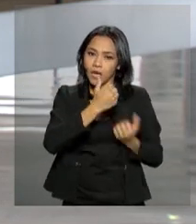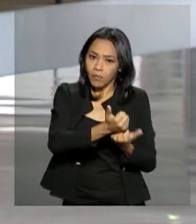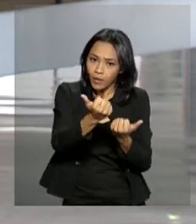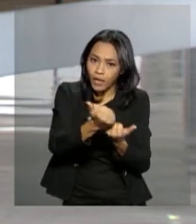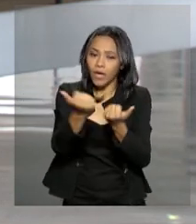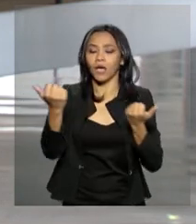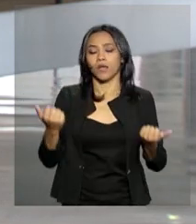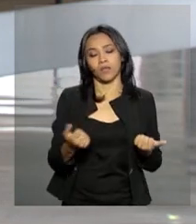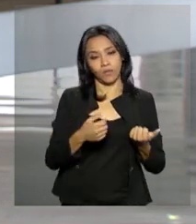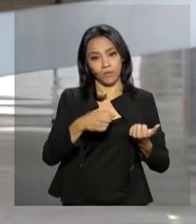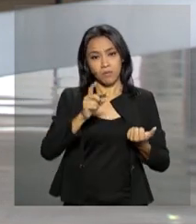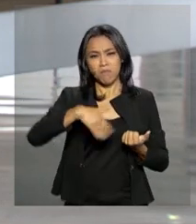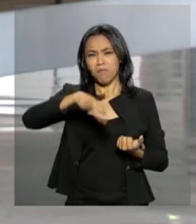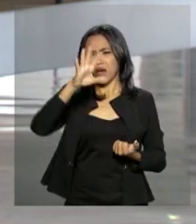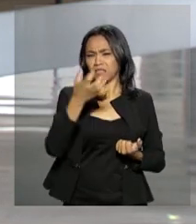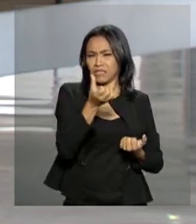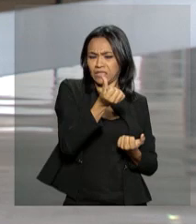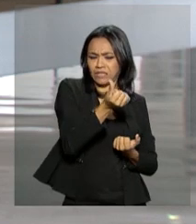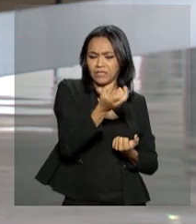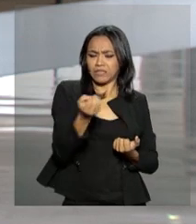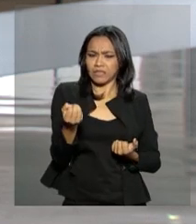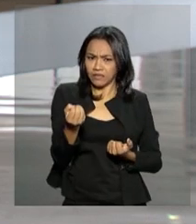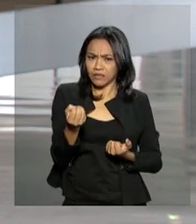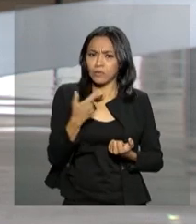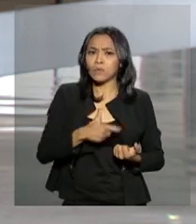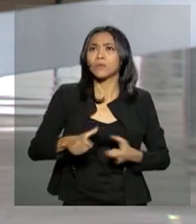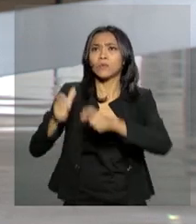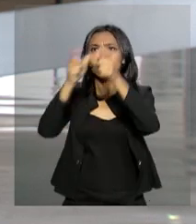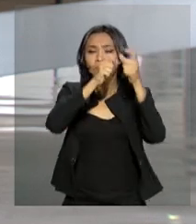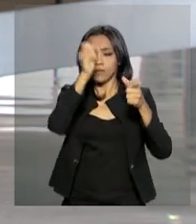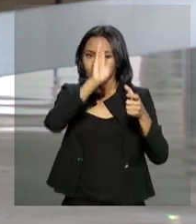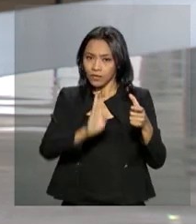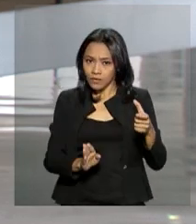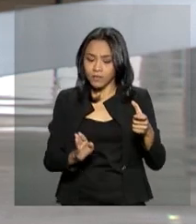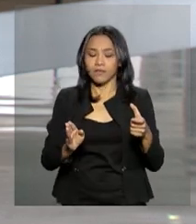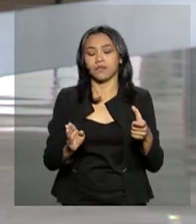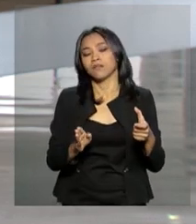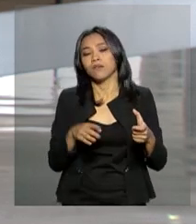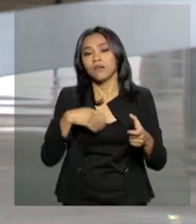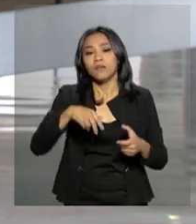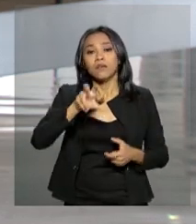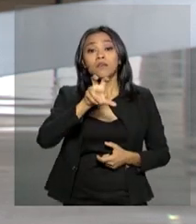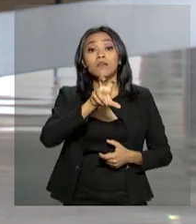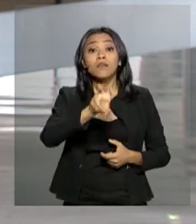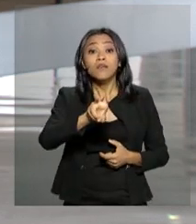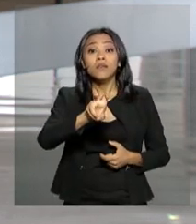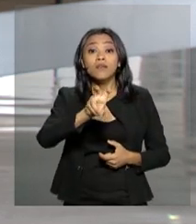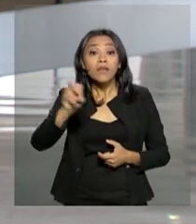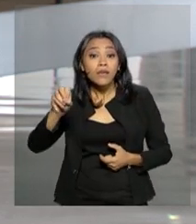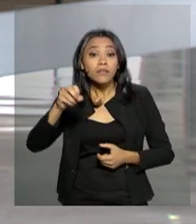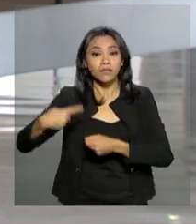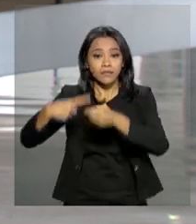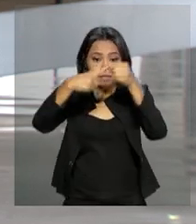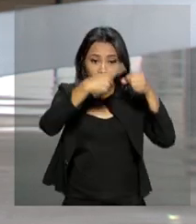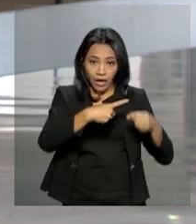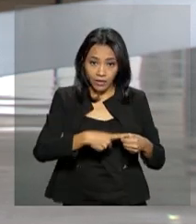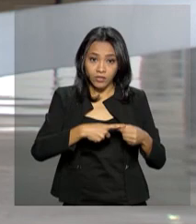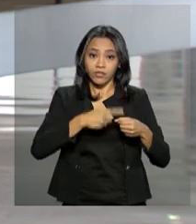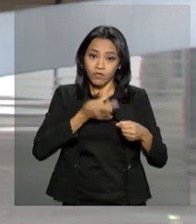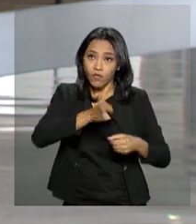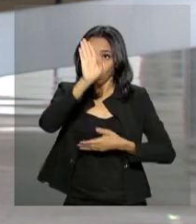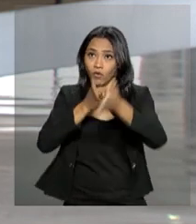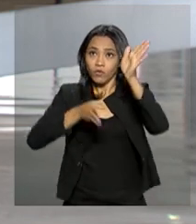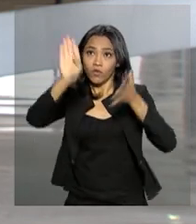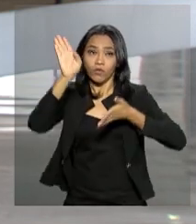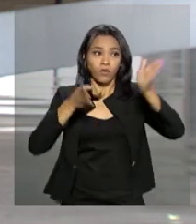em mais de 600 localidades do país em cerca de 500 cidades as tropas atuaram para